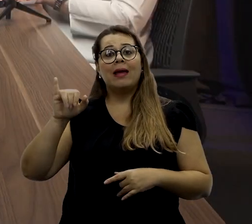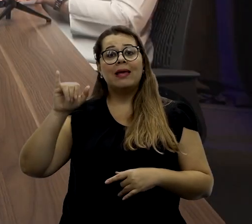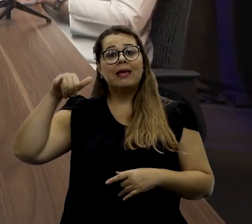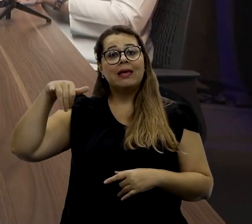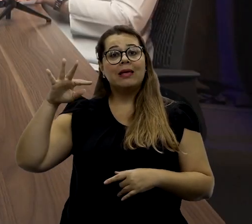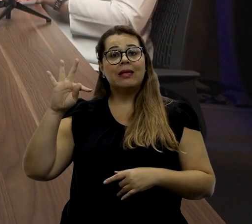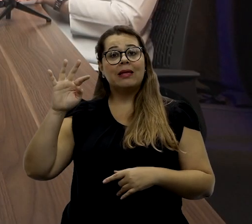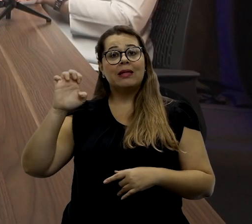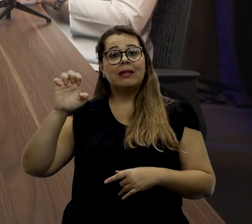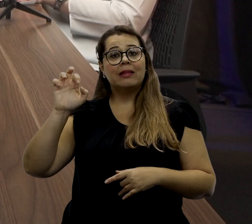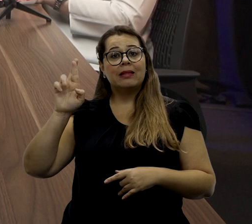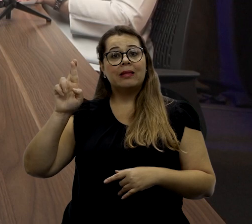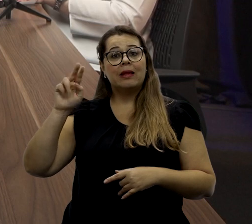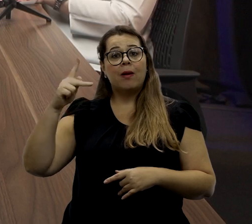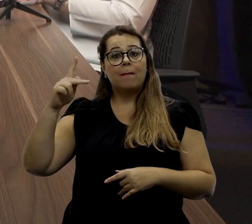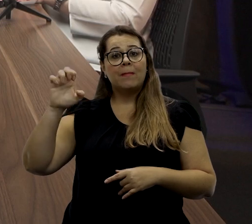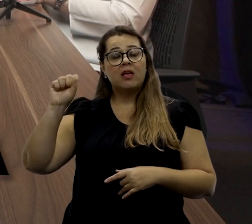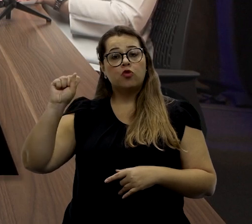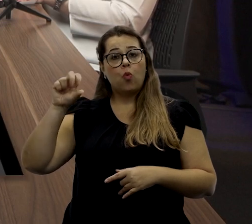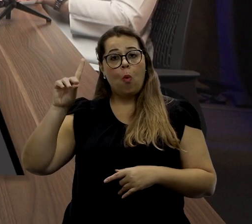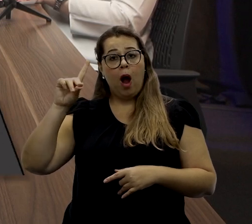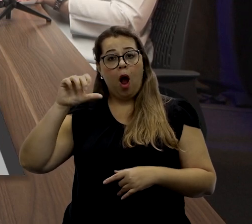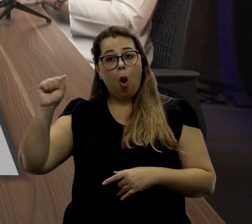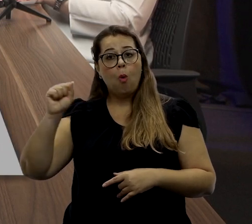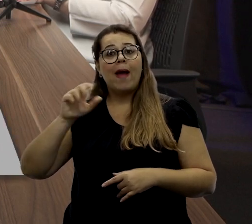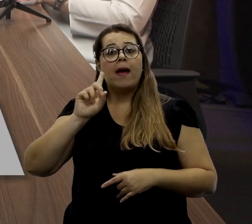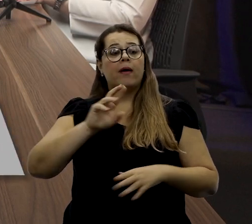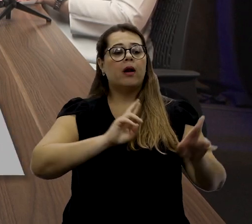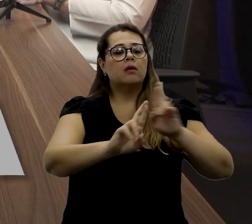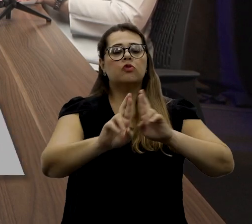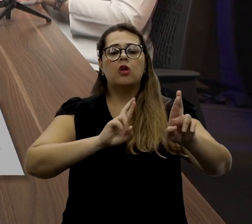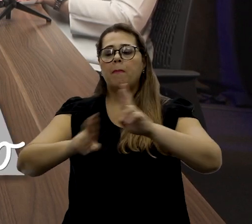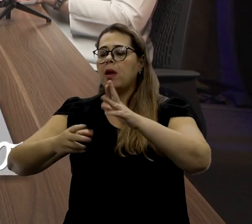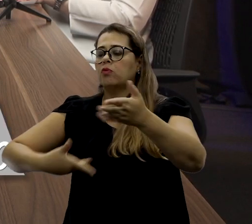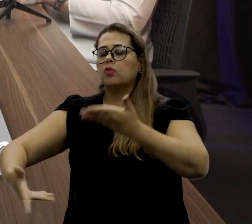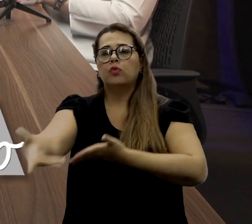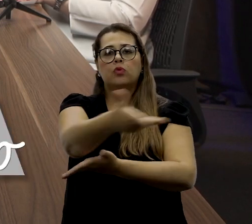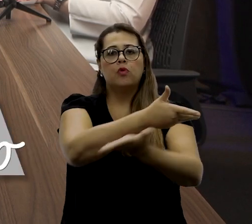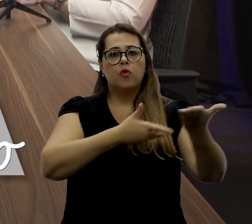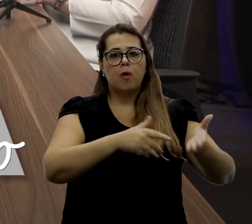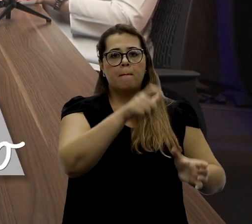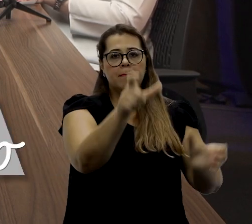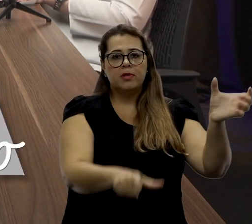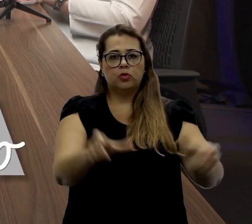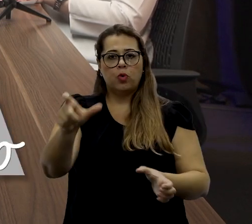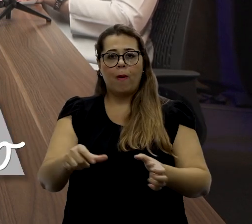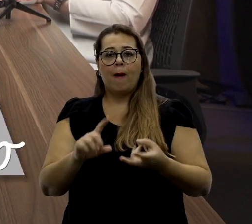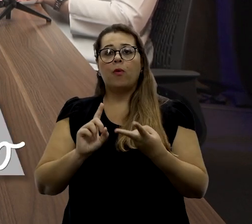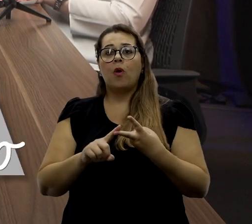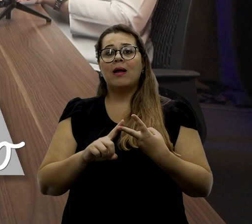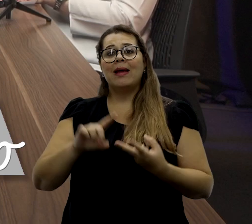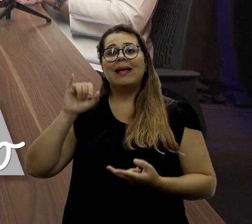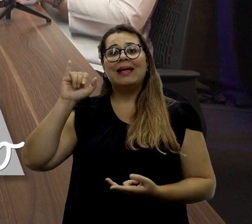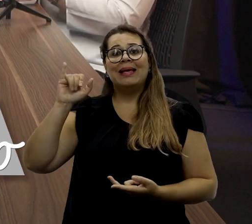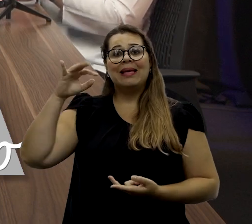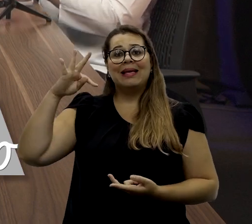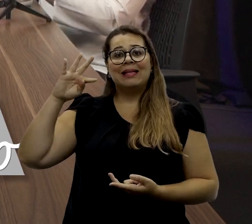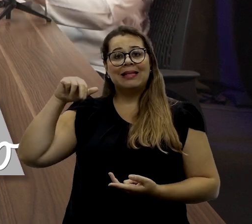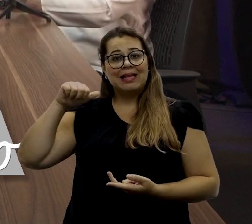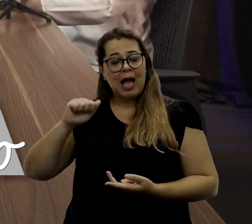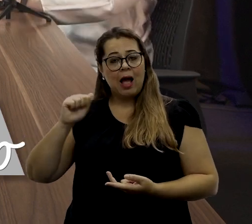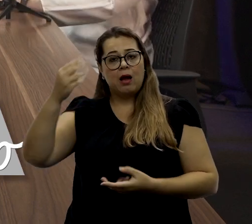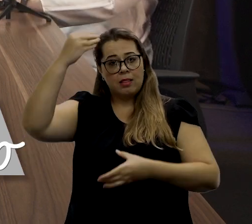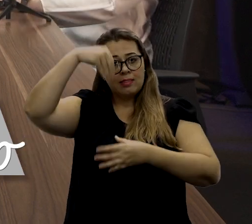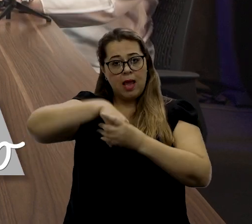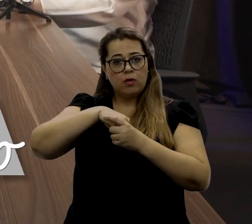relacionamento interpessoal. O relacionamento intrapessoal é o relacionamento que eu tenho comigo mesmo. Aí alguém pergunta assim, mas Guerreiro,